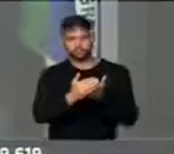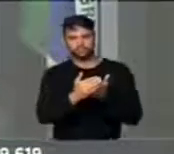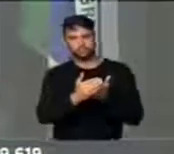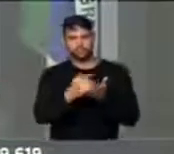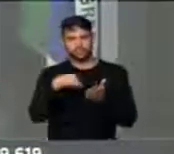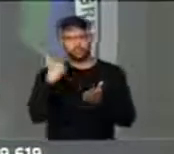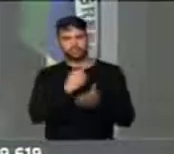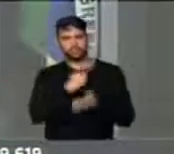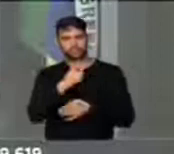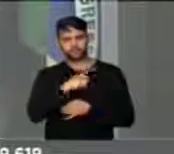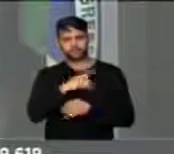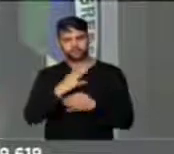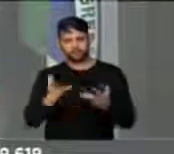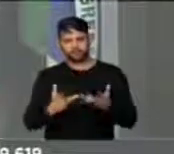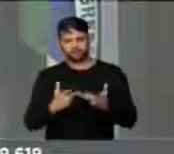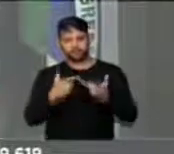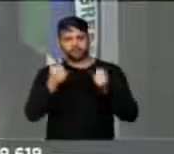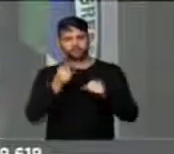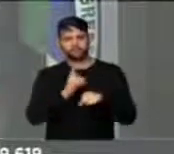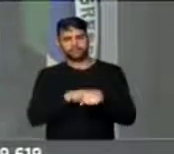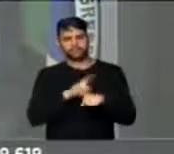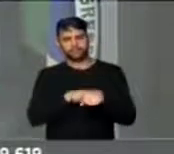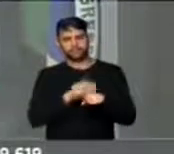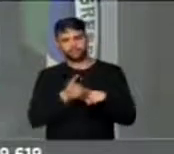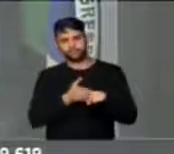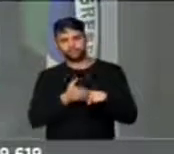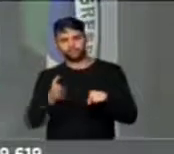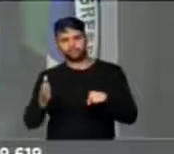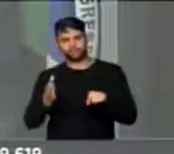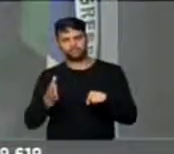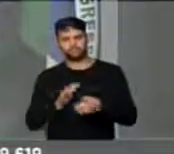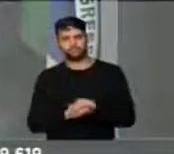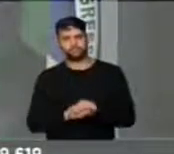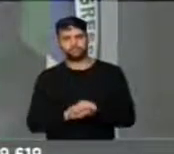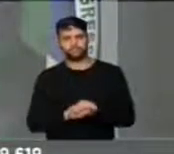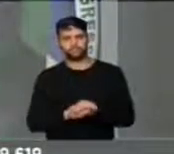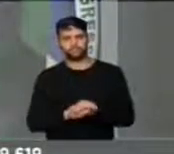e nós tivemos a melhor fase